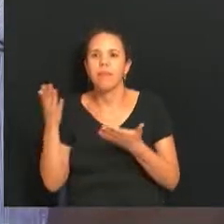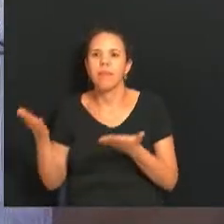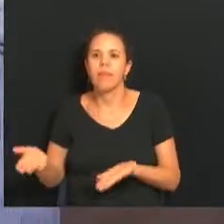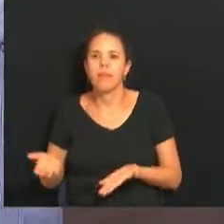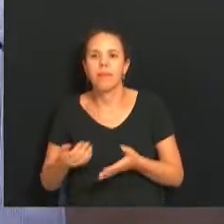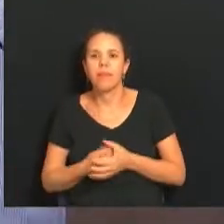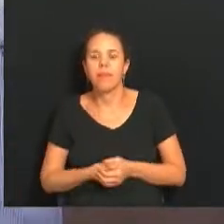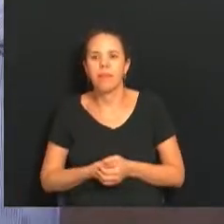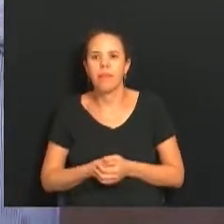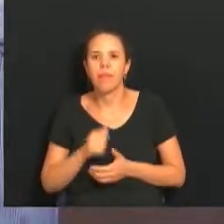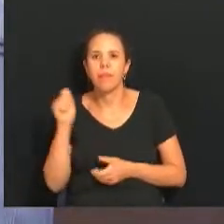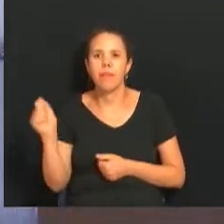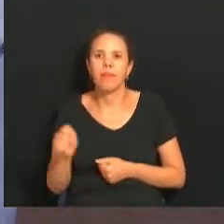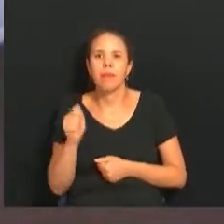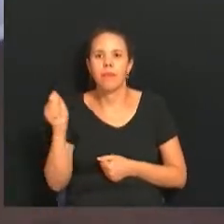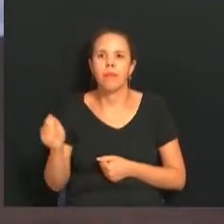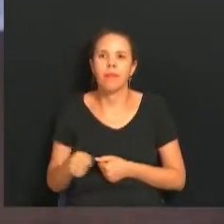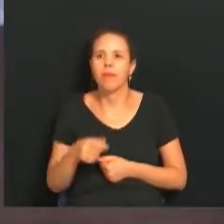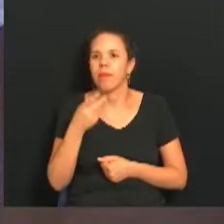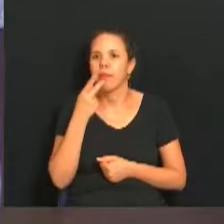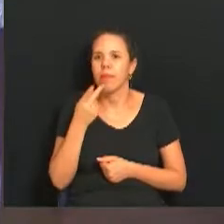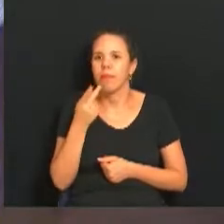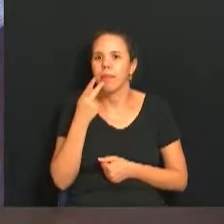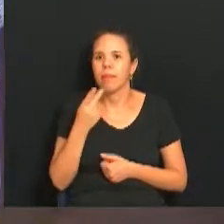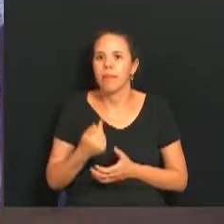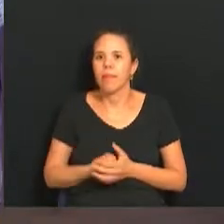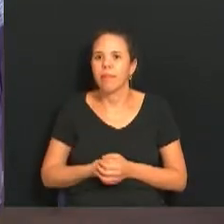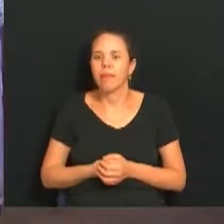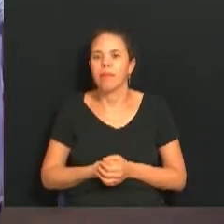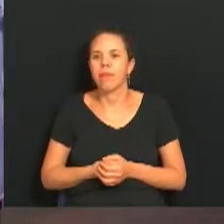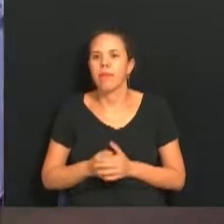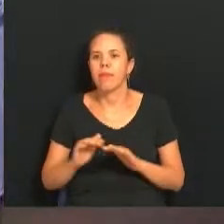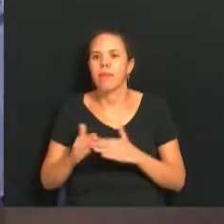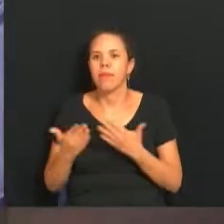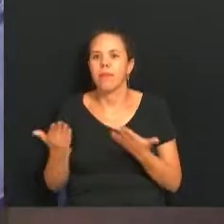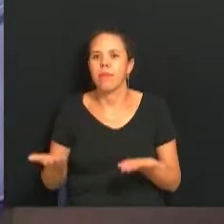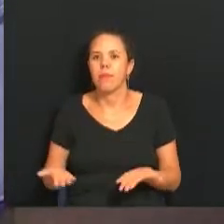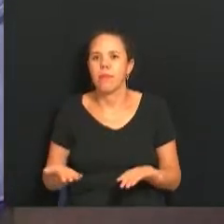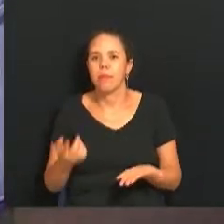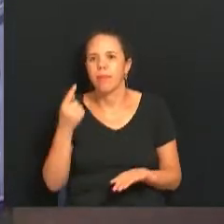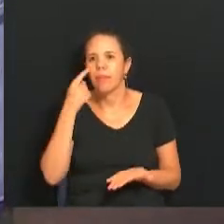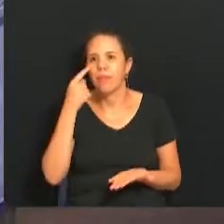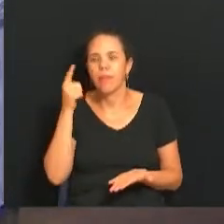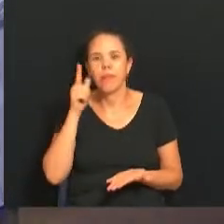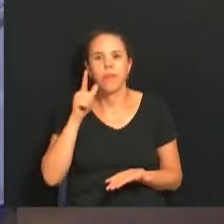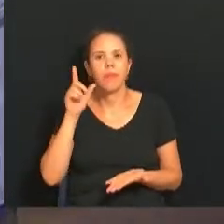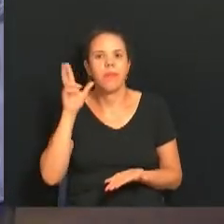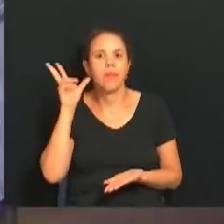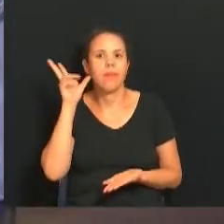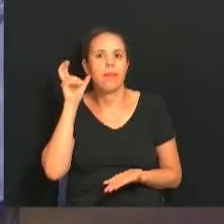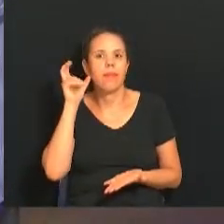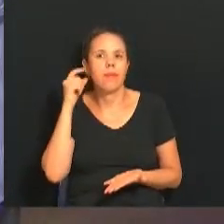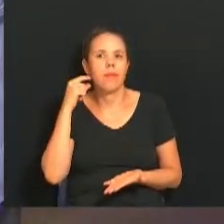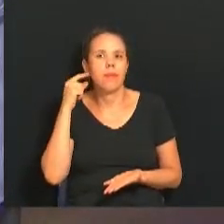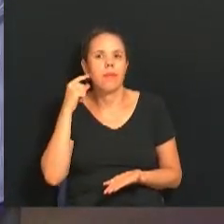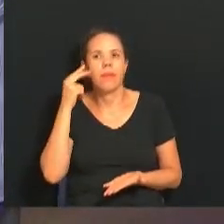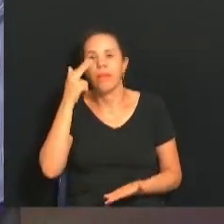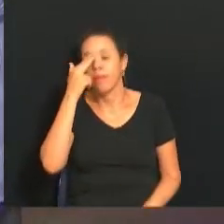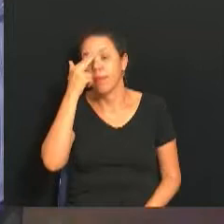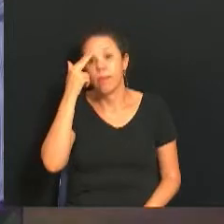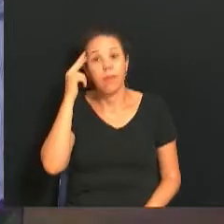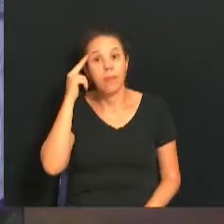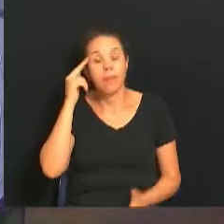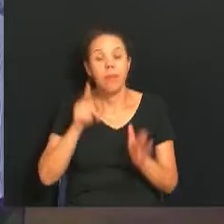A associação, falamos um pouquinho aqui da Vila Teixeira. Deixa eu ver se eu consigo entender a pergunta aqui